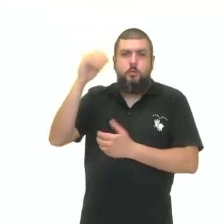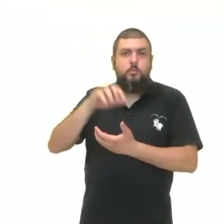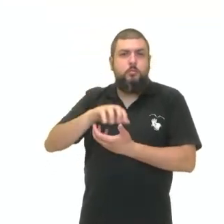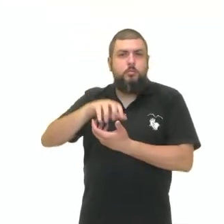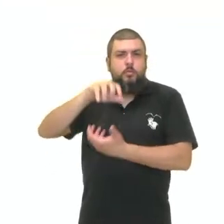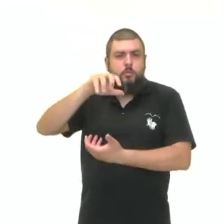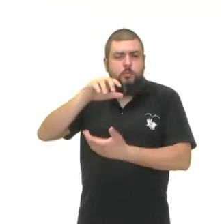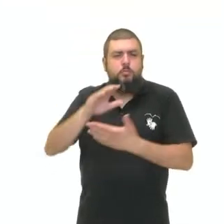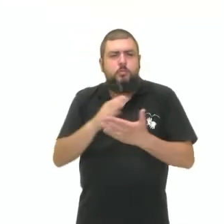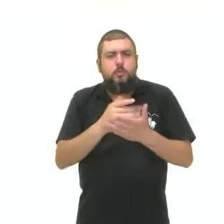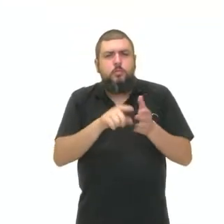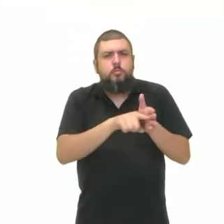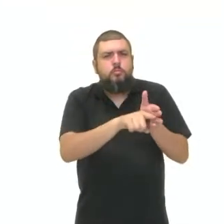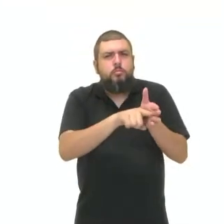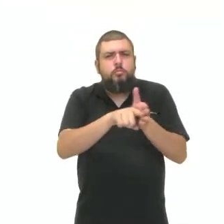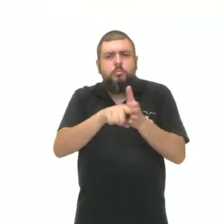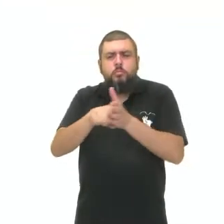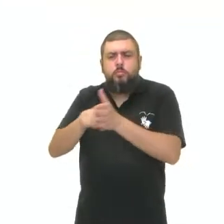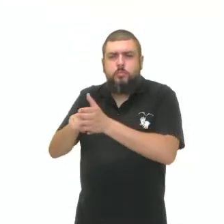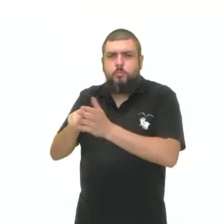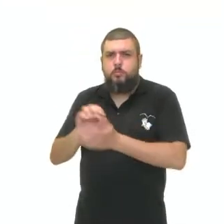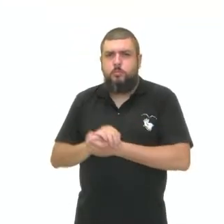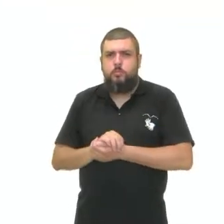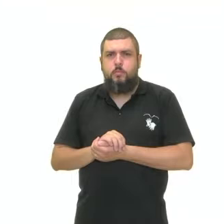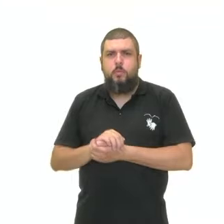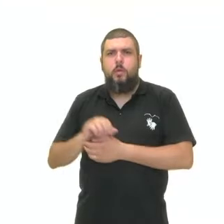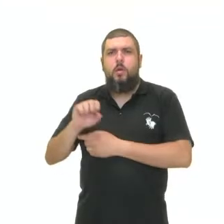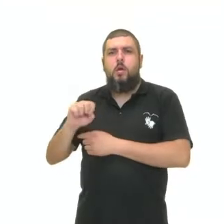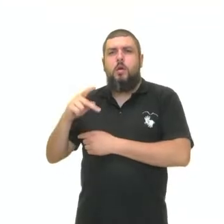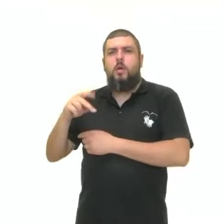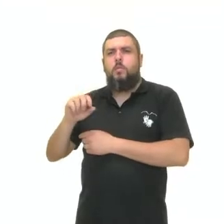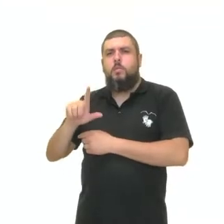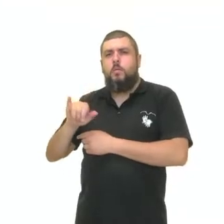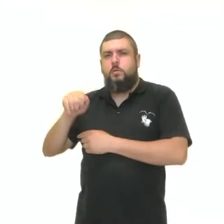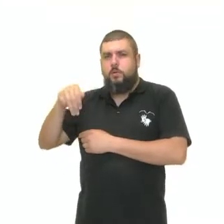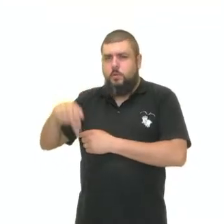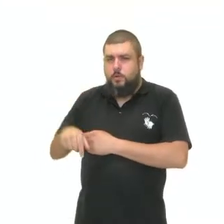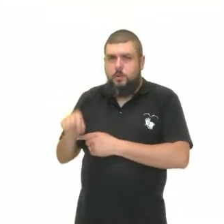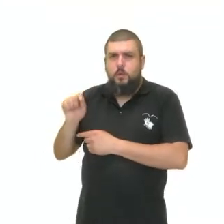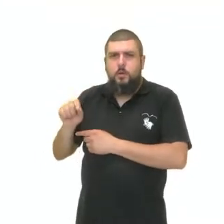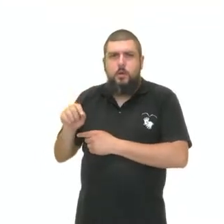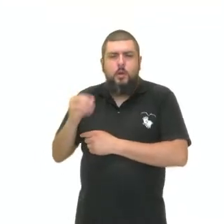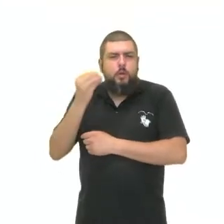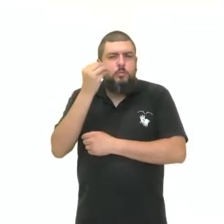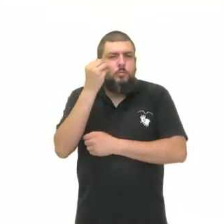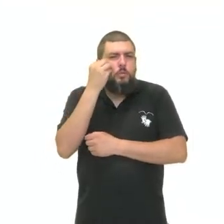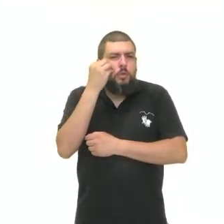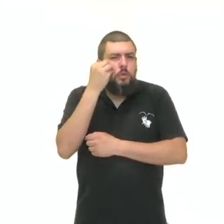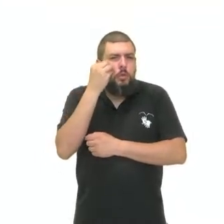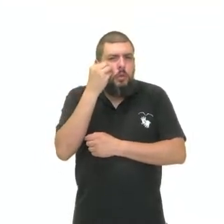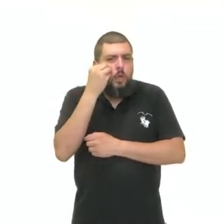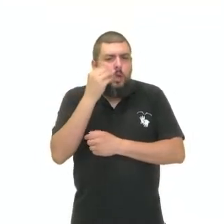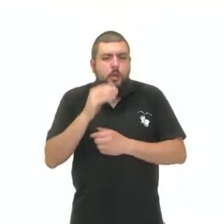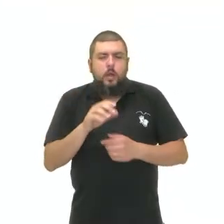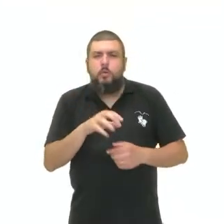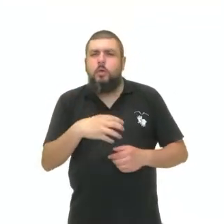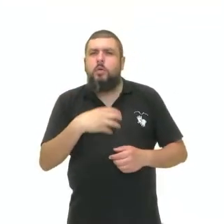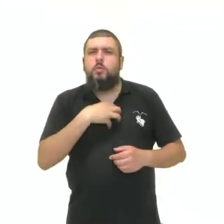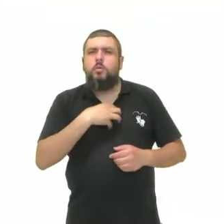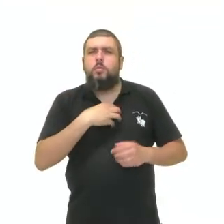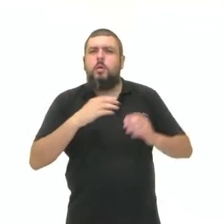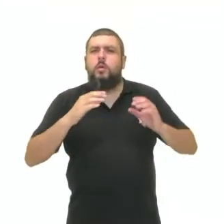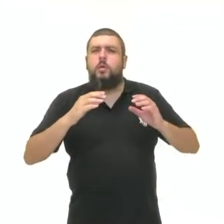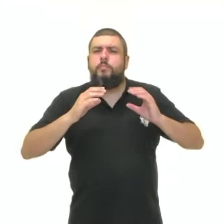Unidos. Spolin ele almejava libertar a criança e o ator amador de comportamentos de palco